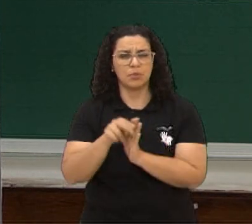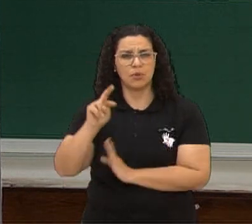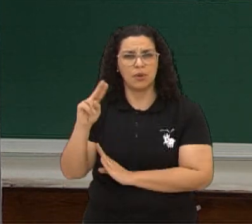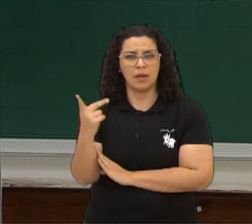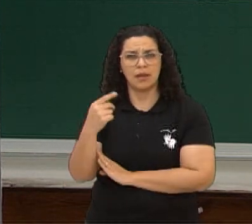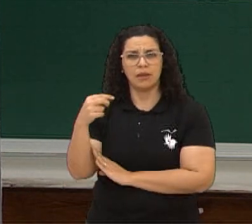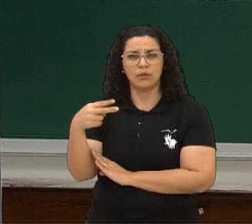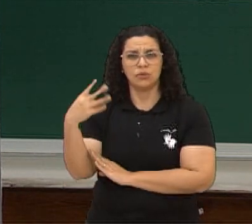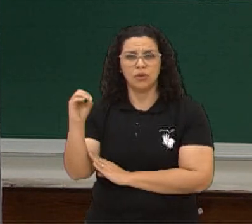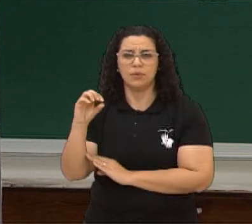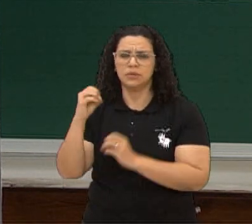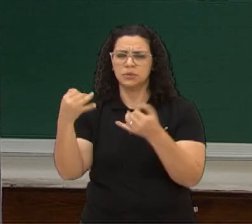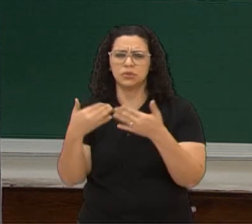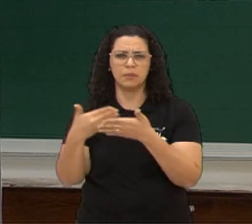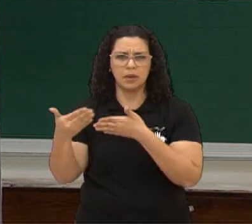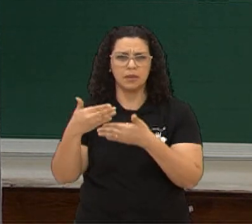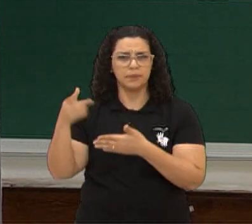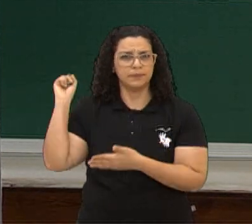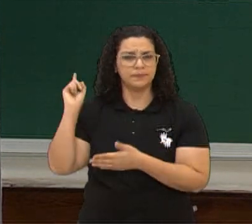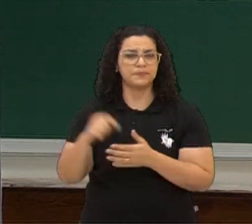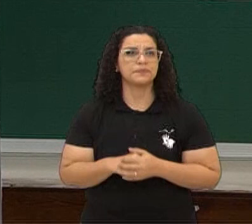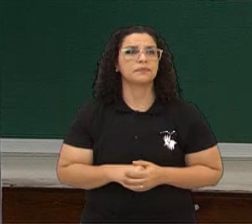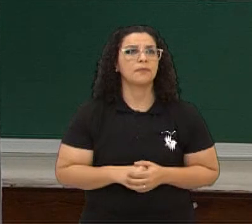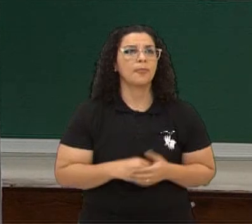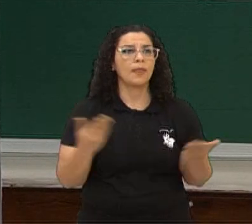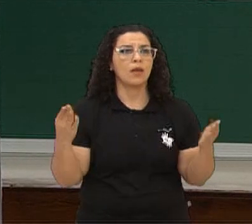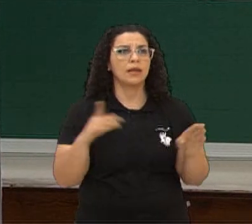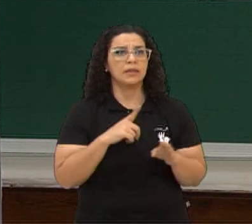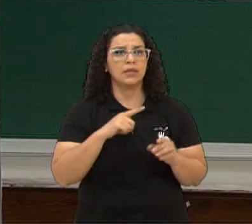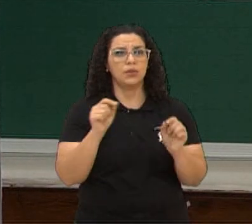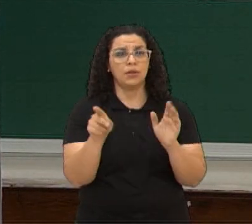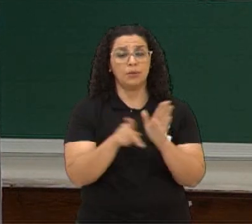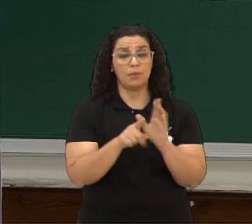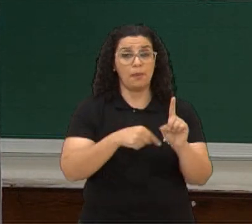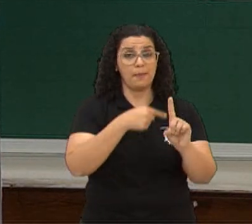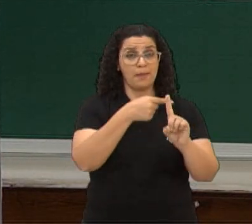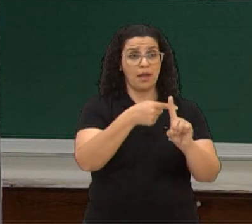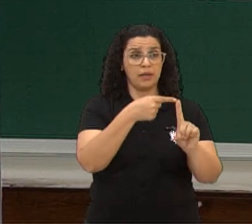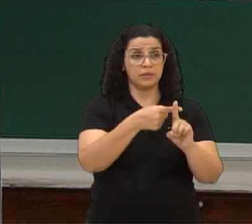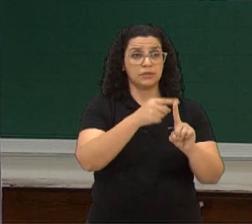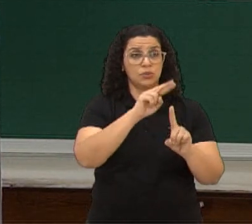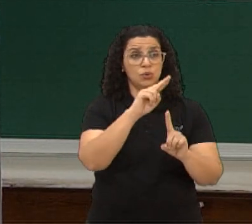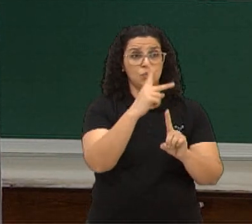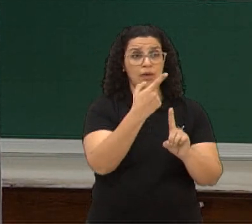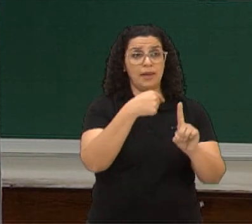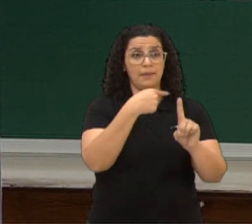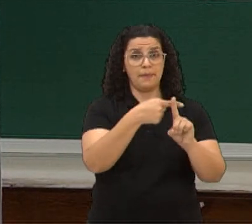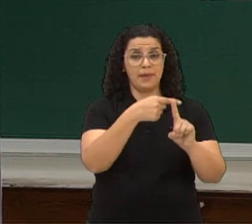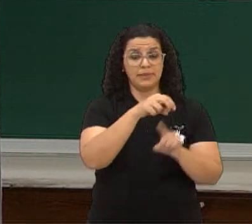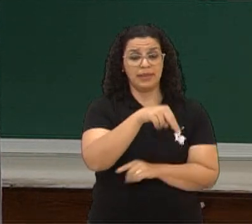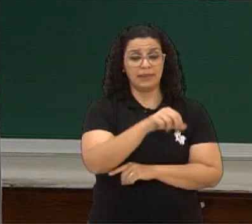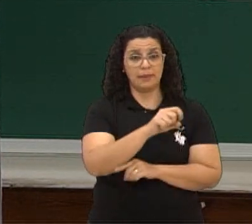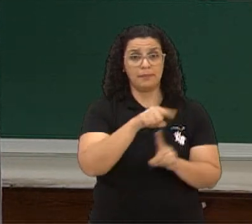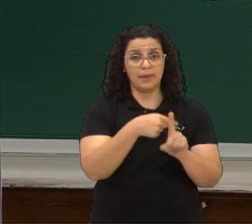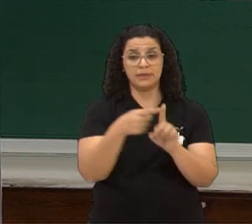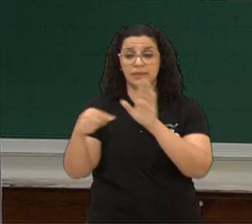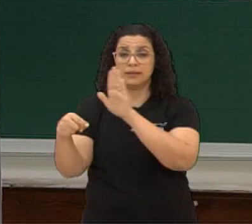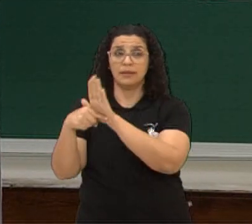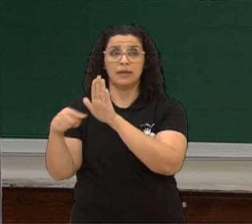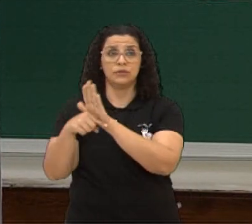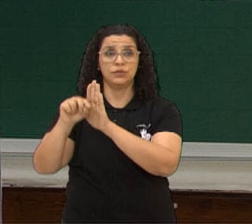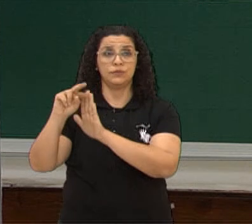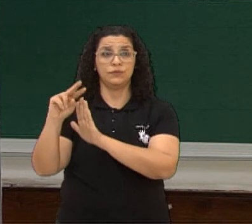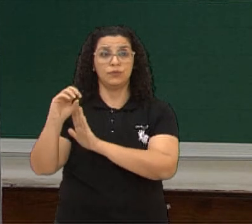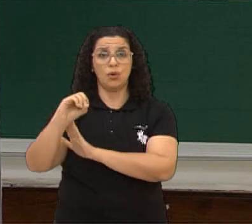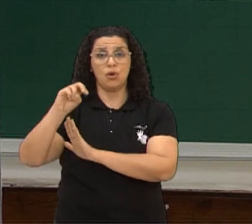água do slide anterior. Então, nesse caso, a gente tem como positivos o H+ e o Na+, e como